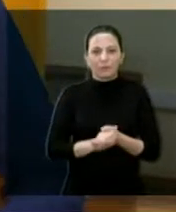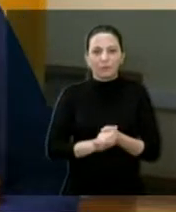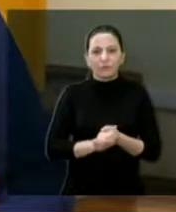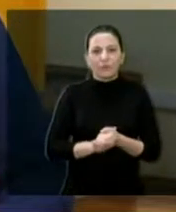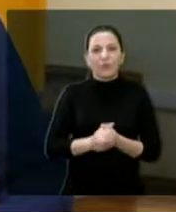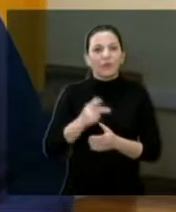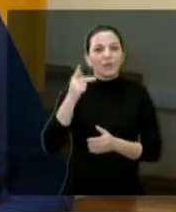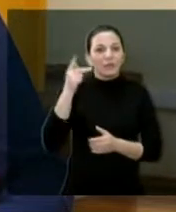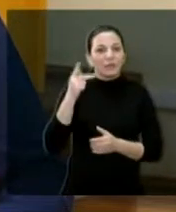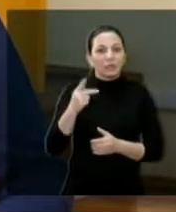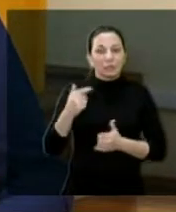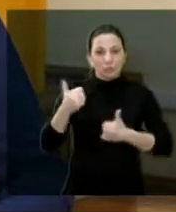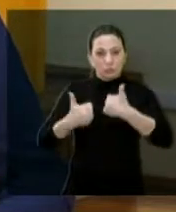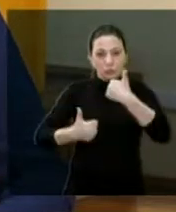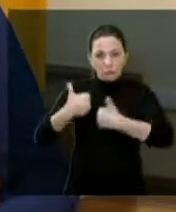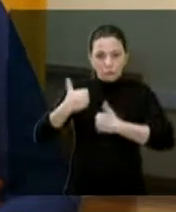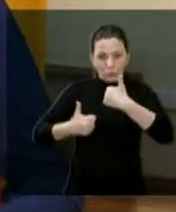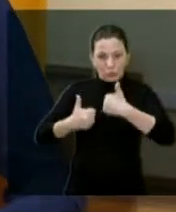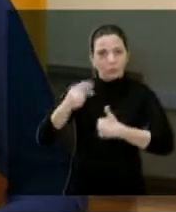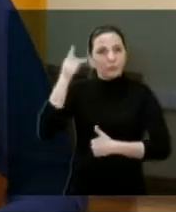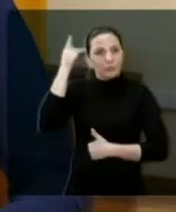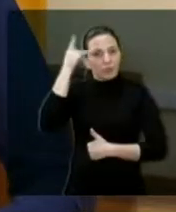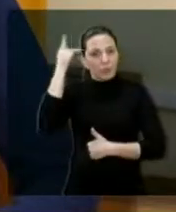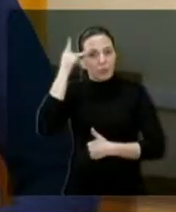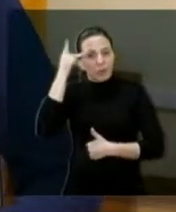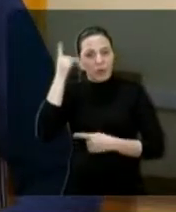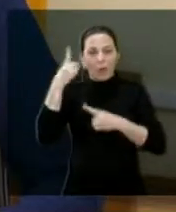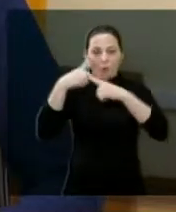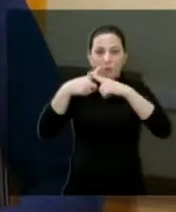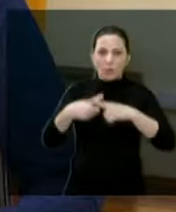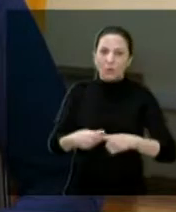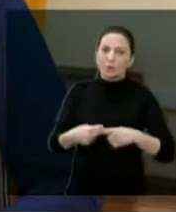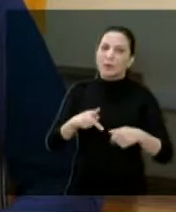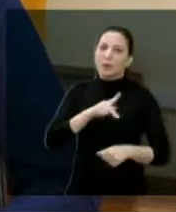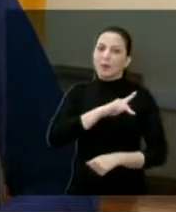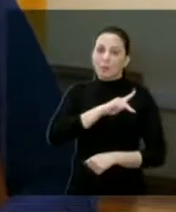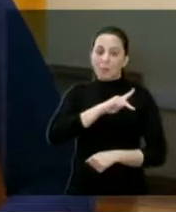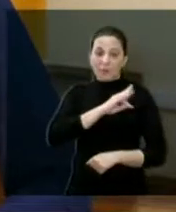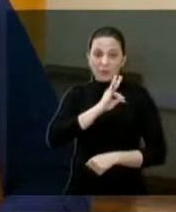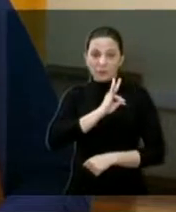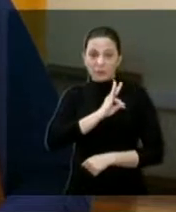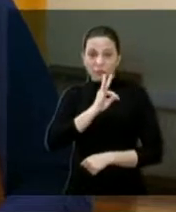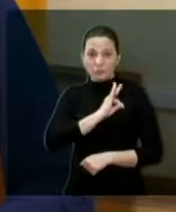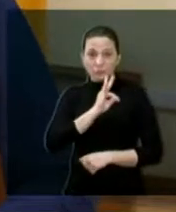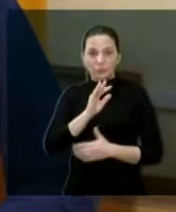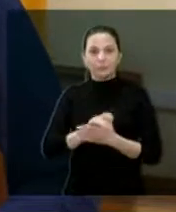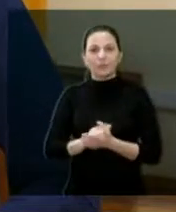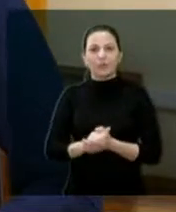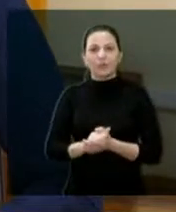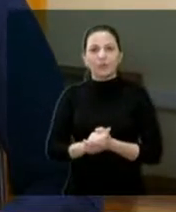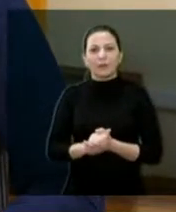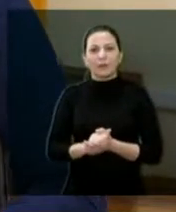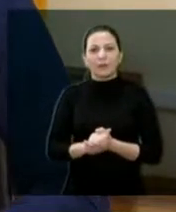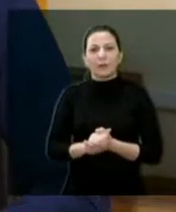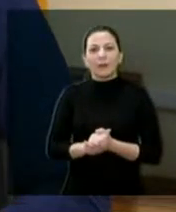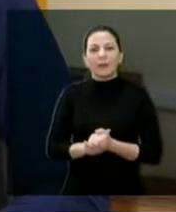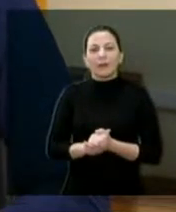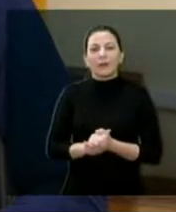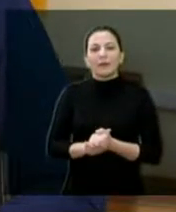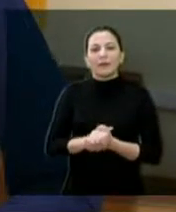título. Marcos Batelli, um grande nadador araquarense, cara que eu gosto muito. Marcos Batelli é São